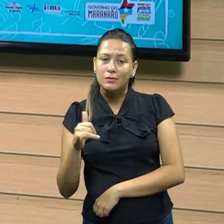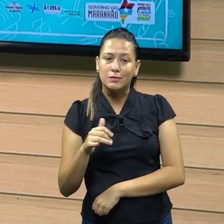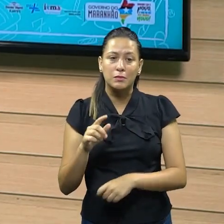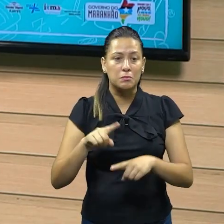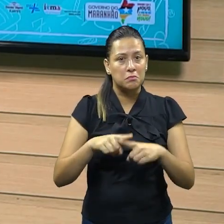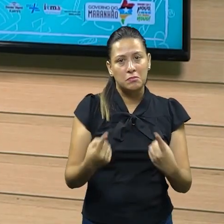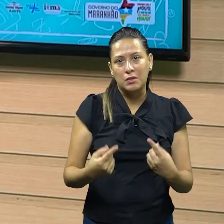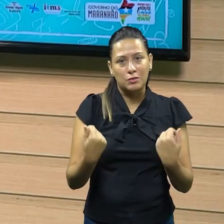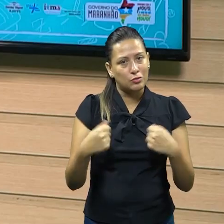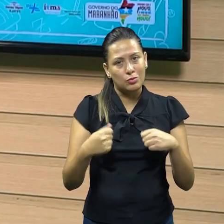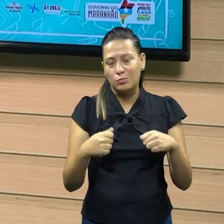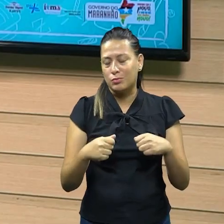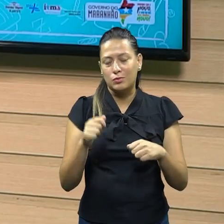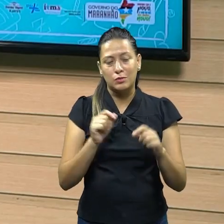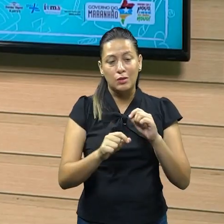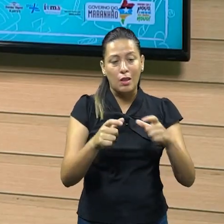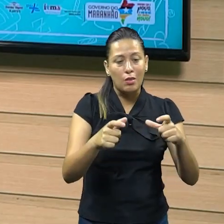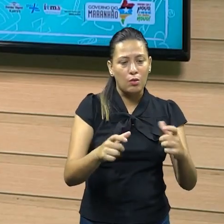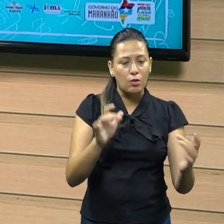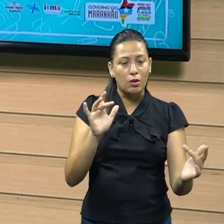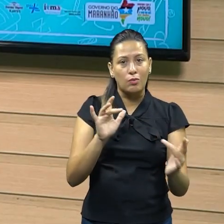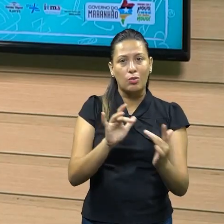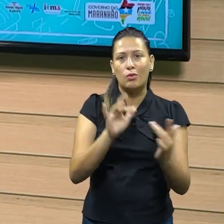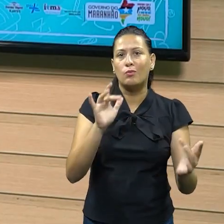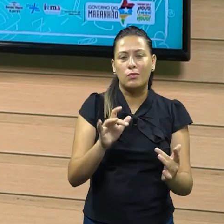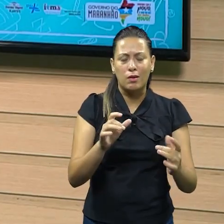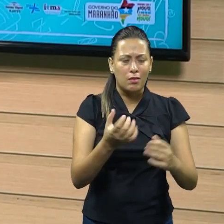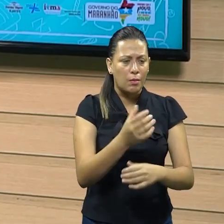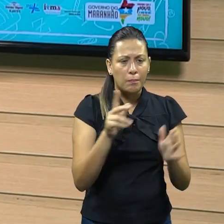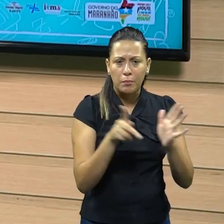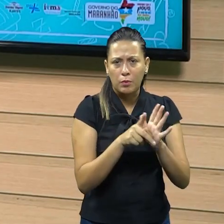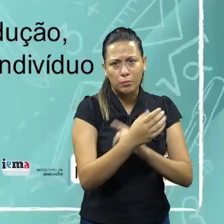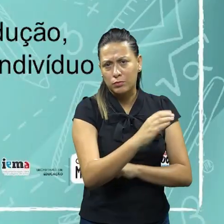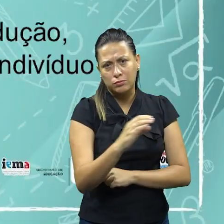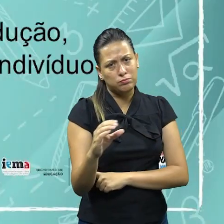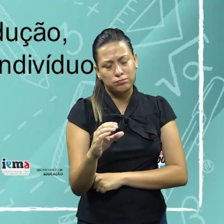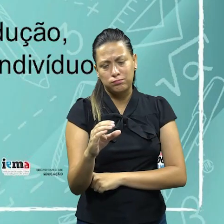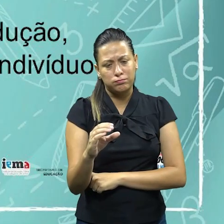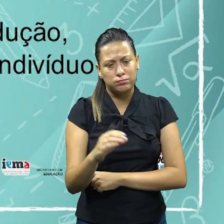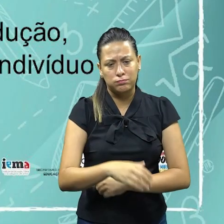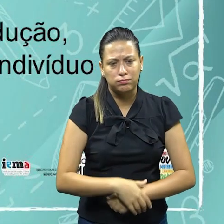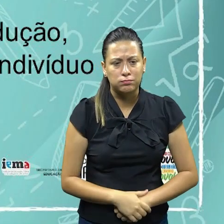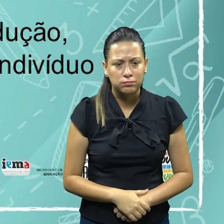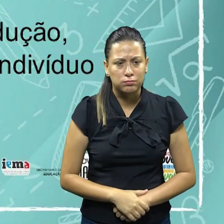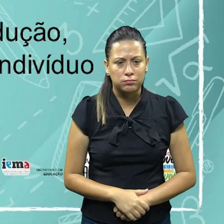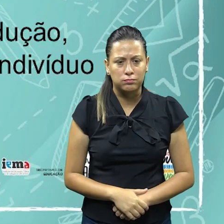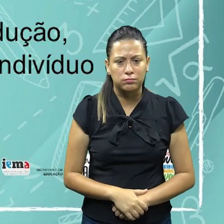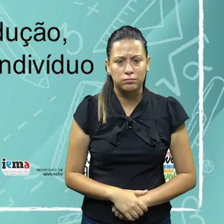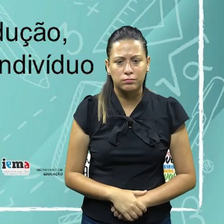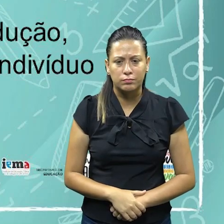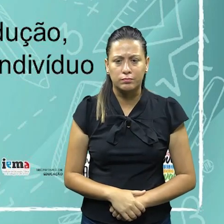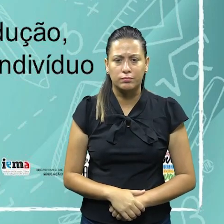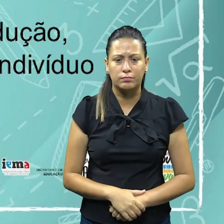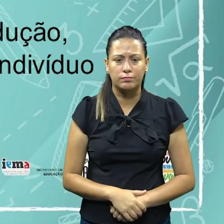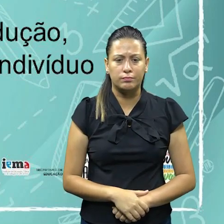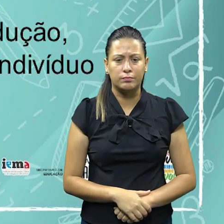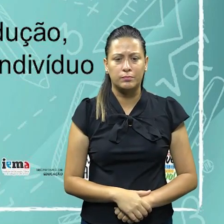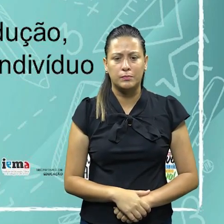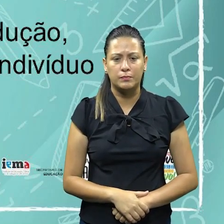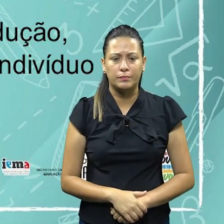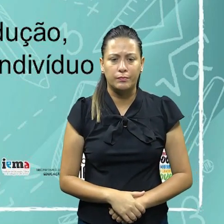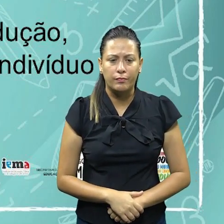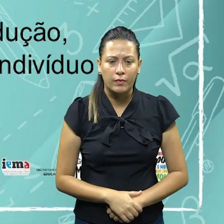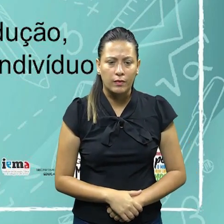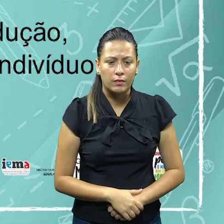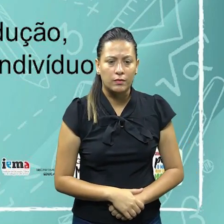precisar tocar no local específico onde está passando a corrente. Como a amperagem ela é muito alta, ela